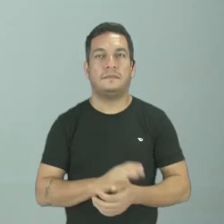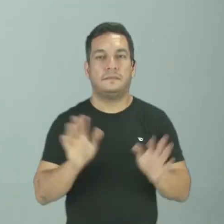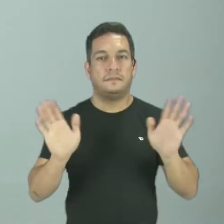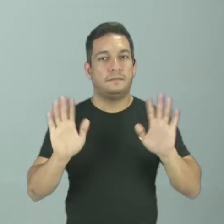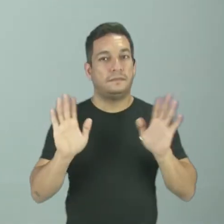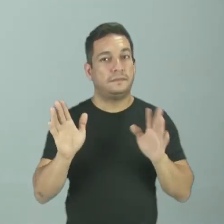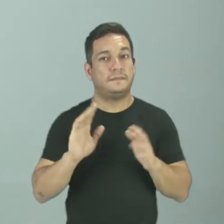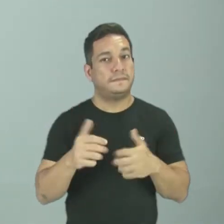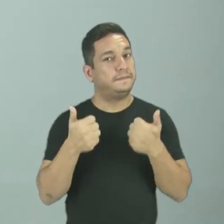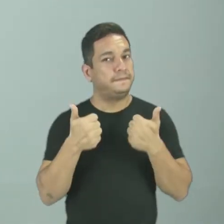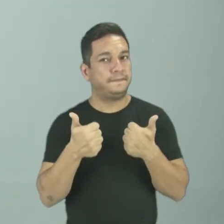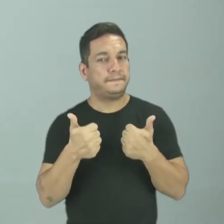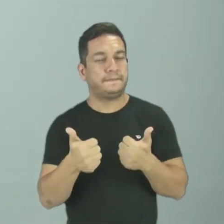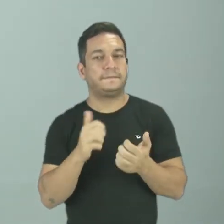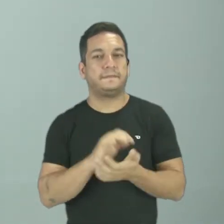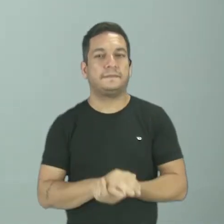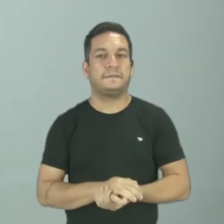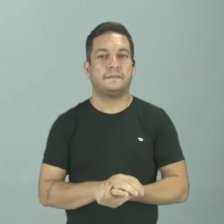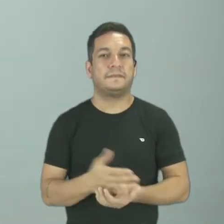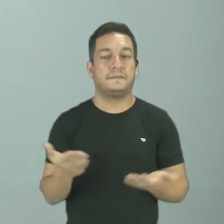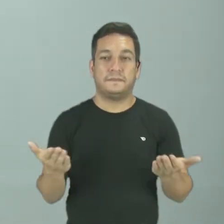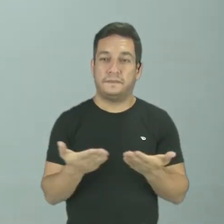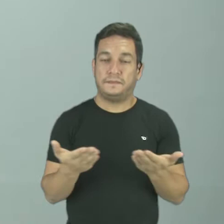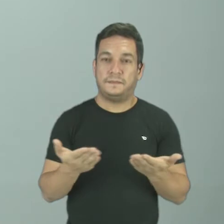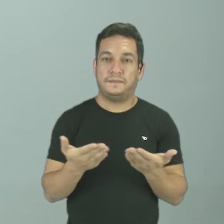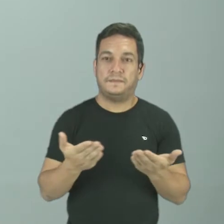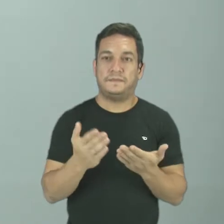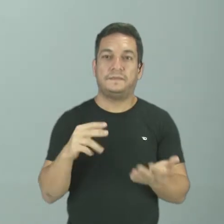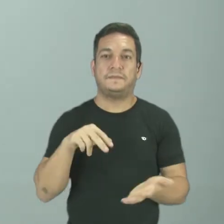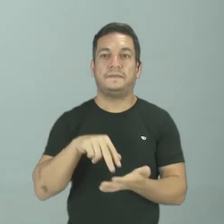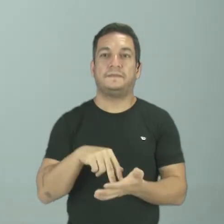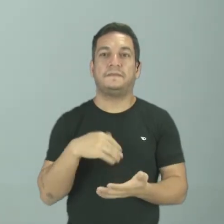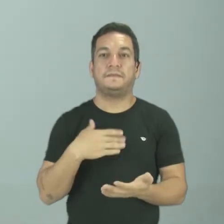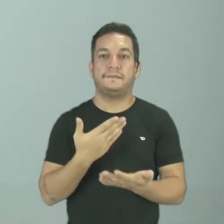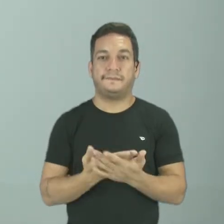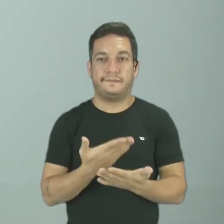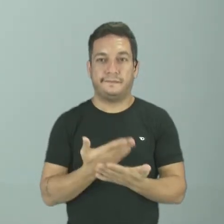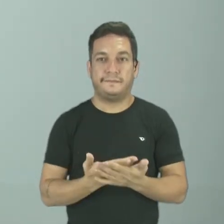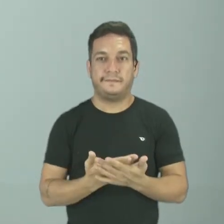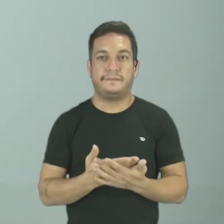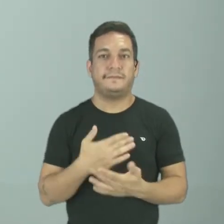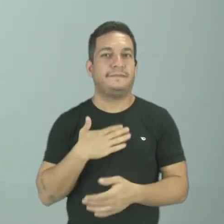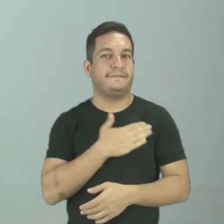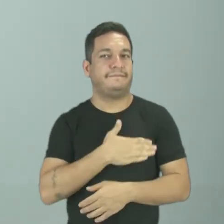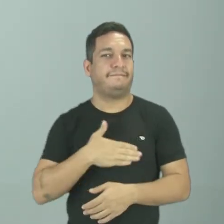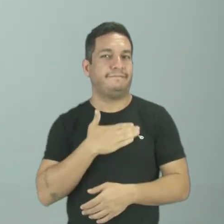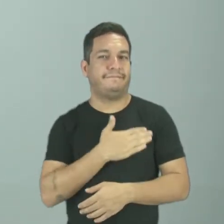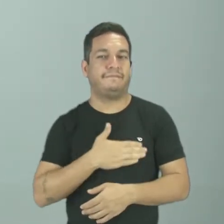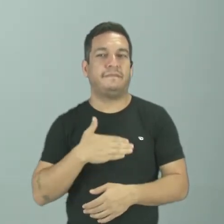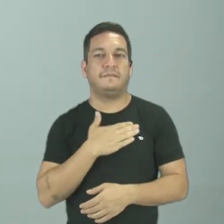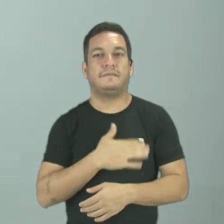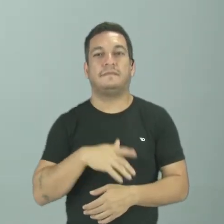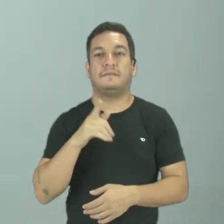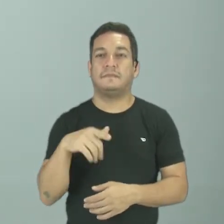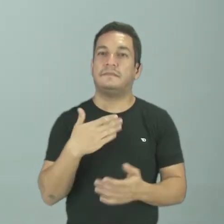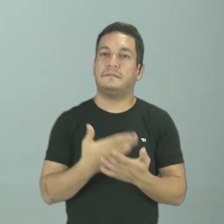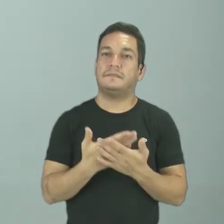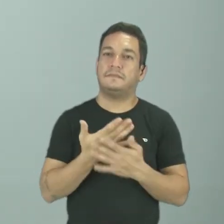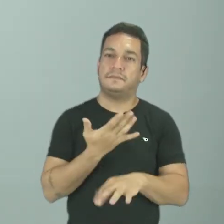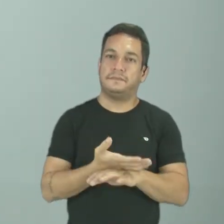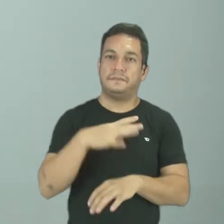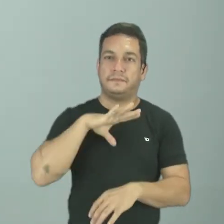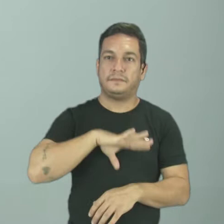Olá, letrados e letradas. Estamos hoje aqui para uma das aulas mais gostosas dessa semana, que é a aula de língua